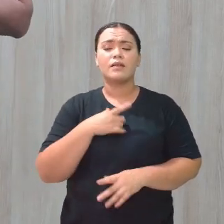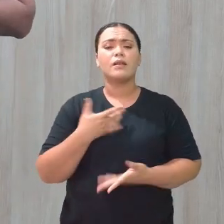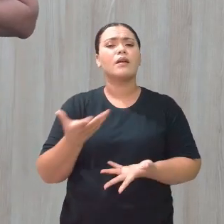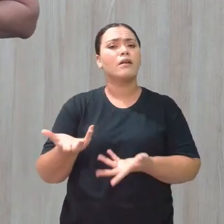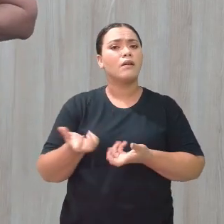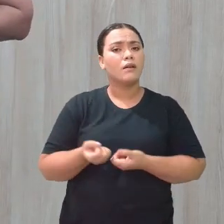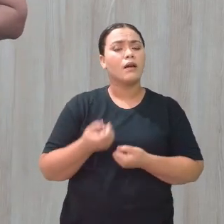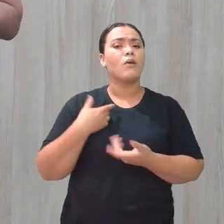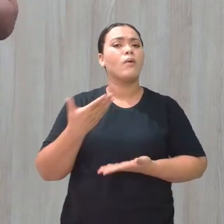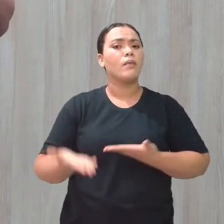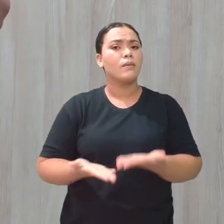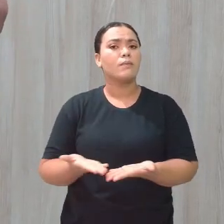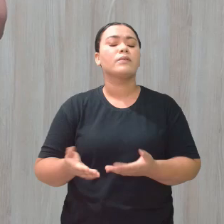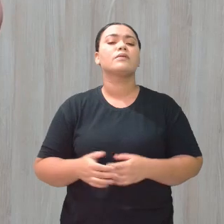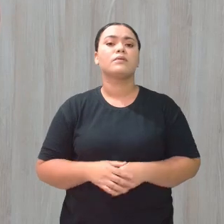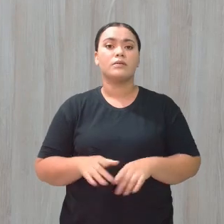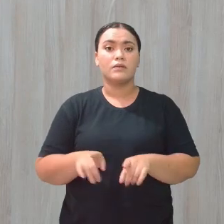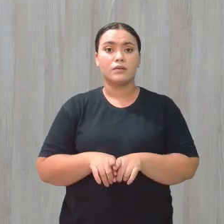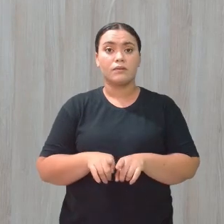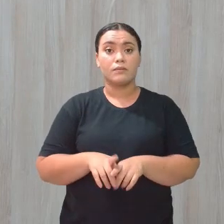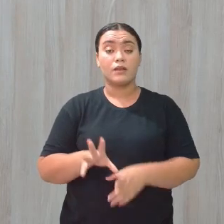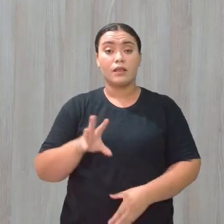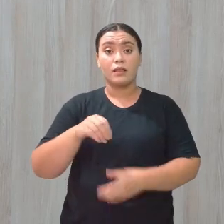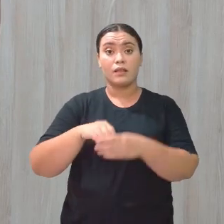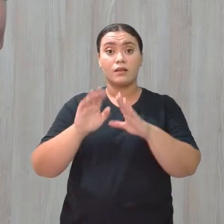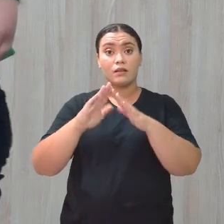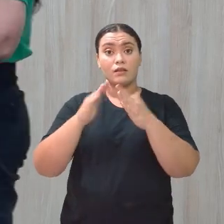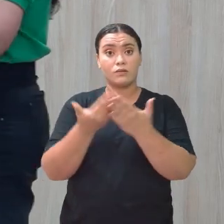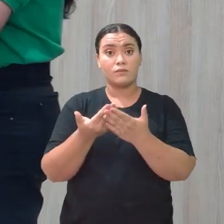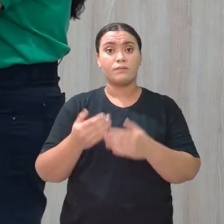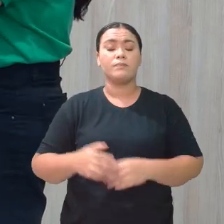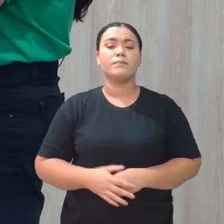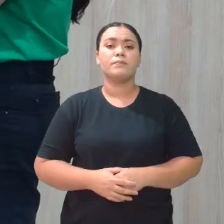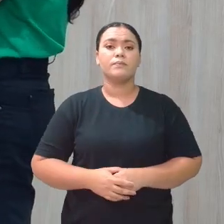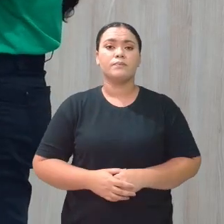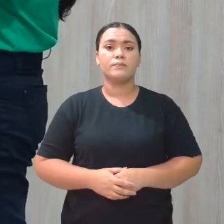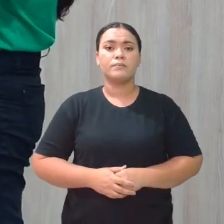esse atendimento também na escola.